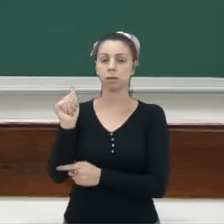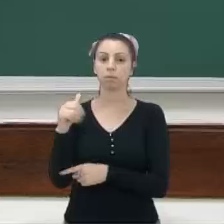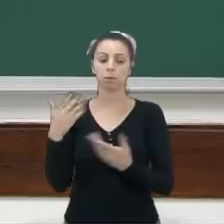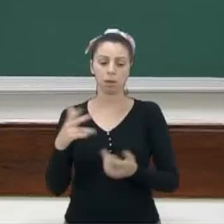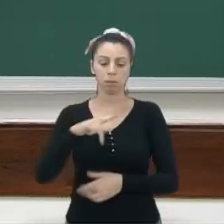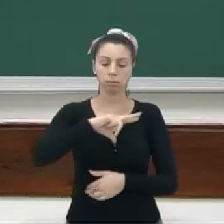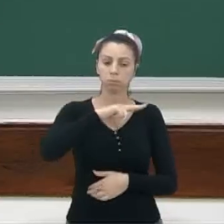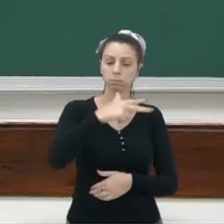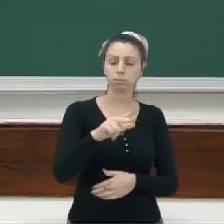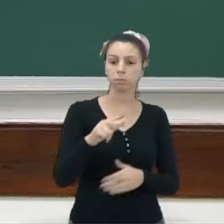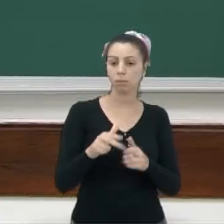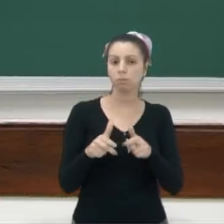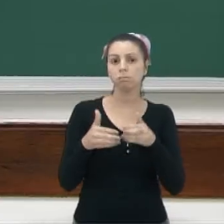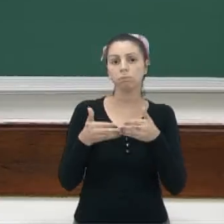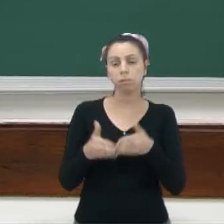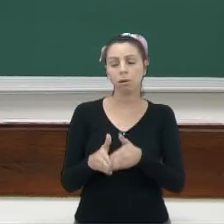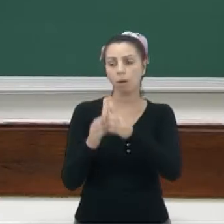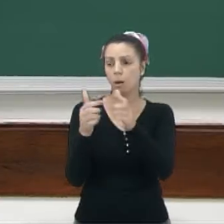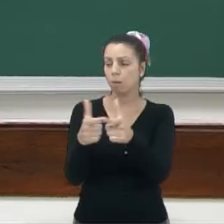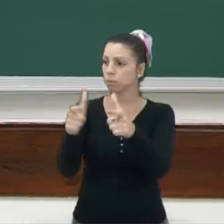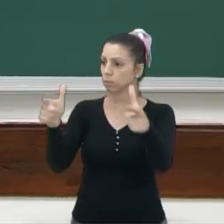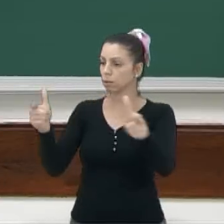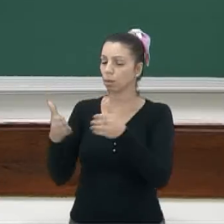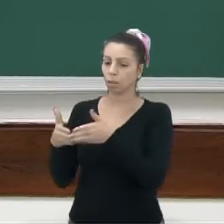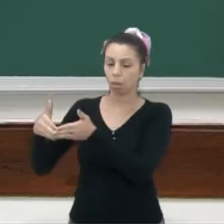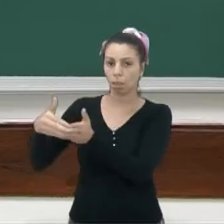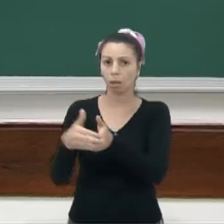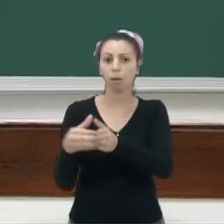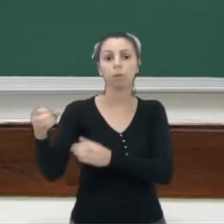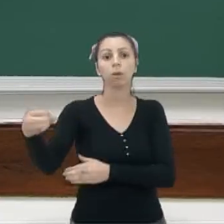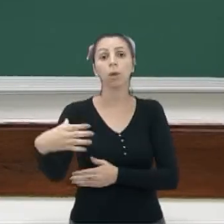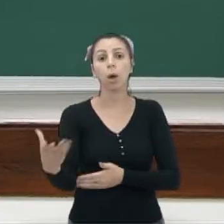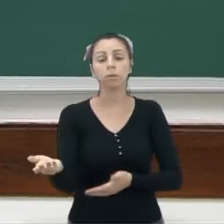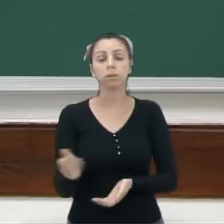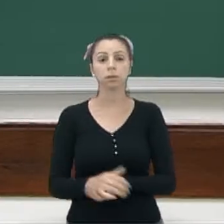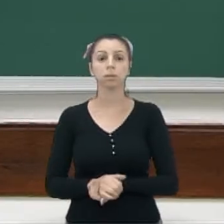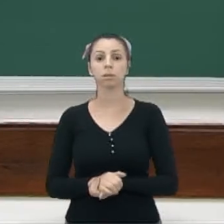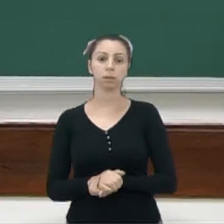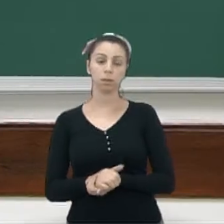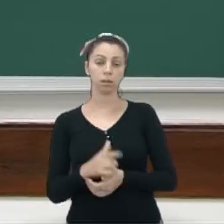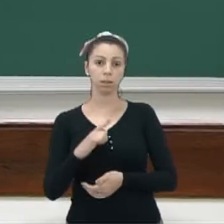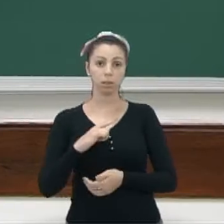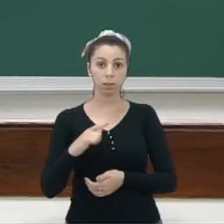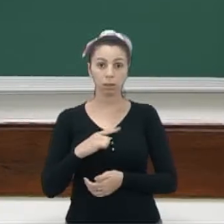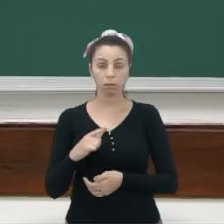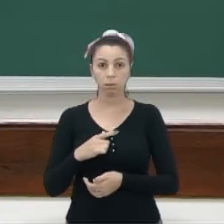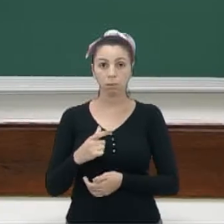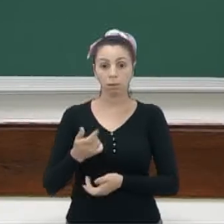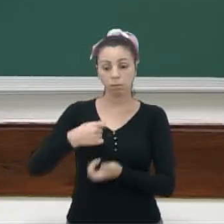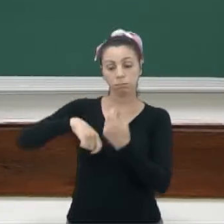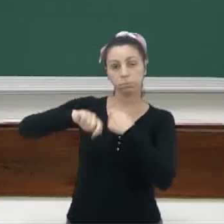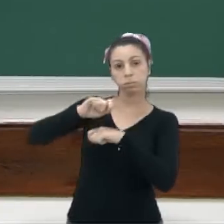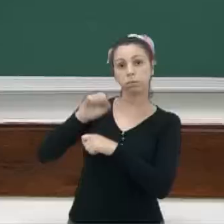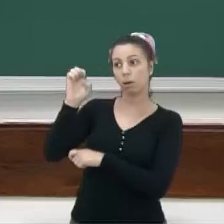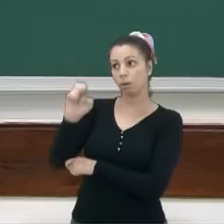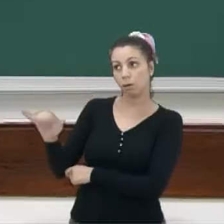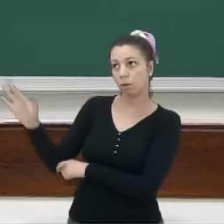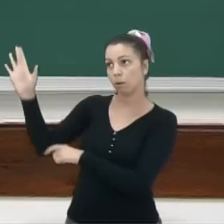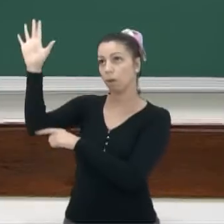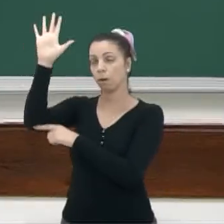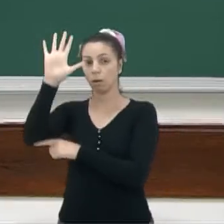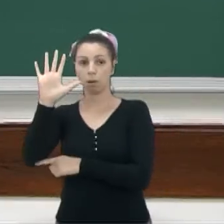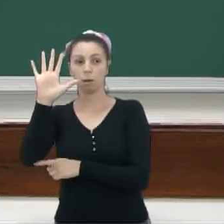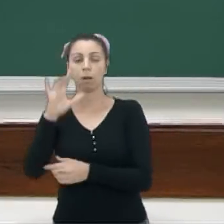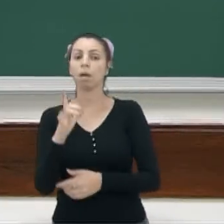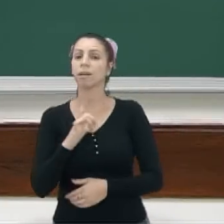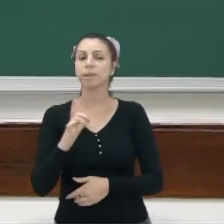fazer as grandes navegações, fizeram novas rotas marítimas, eles tiveram a entrada maior de produto dentro do continente europeu. Então, é claro, a